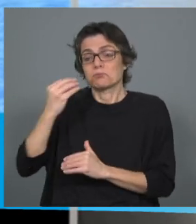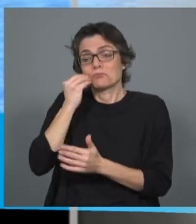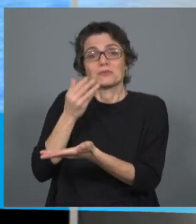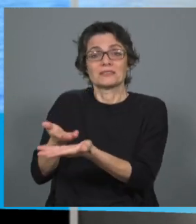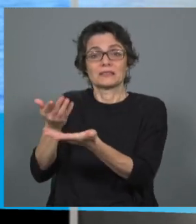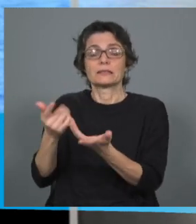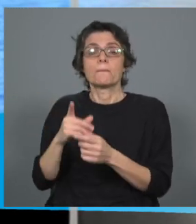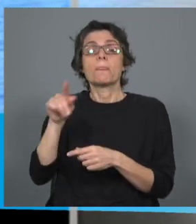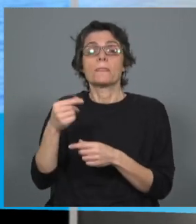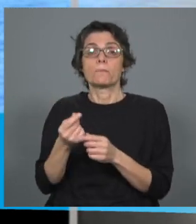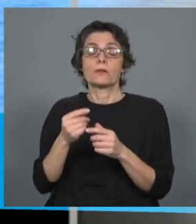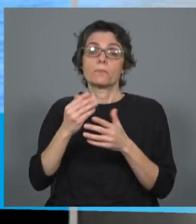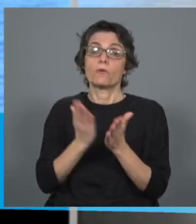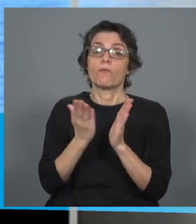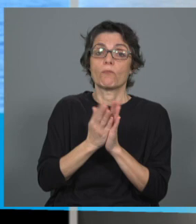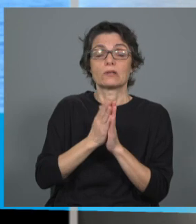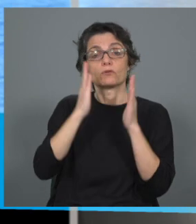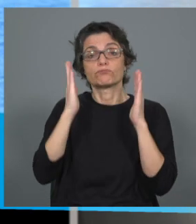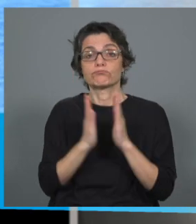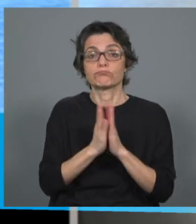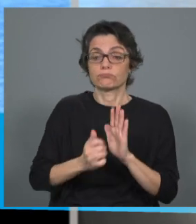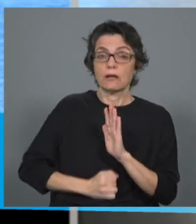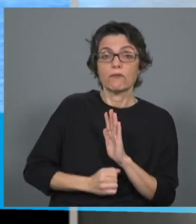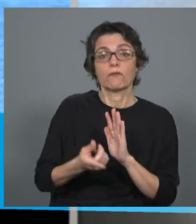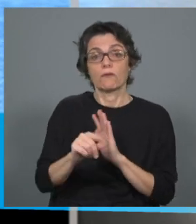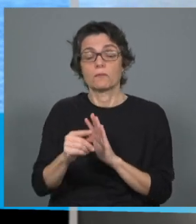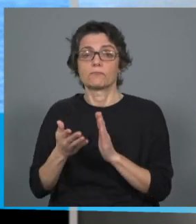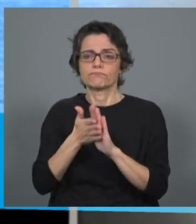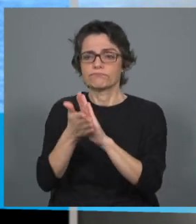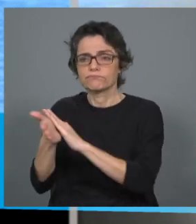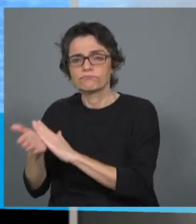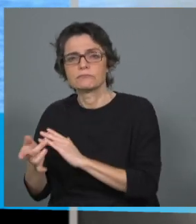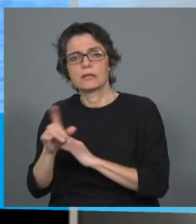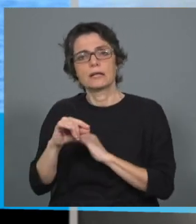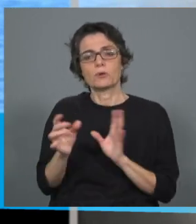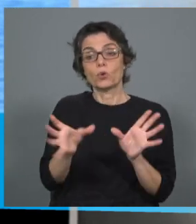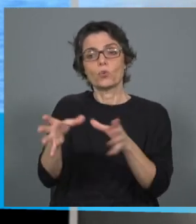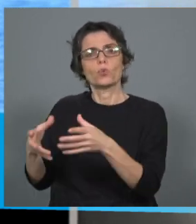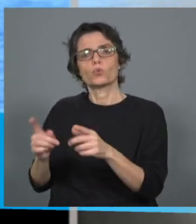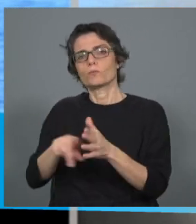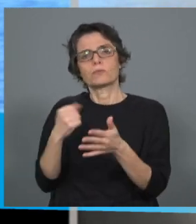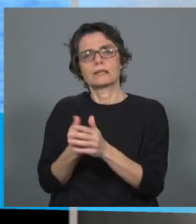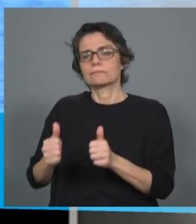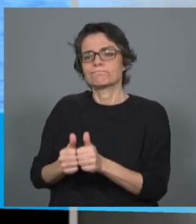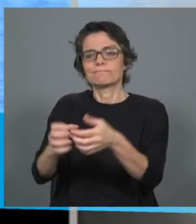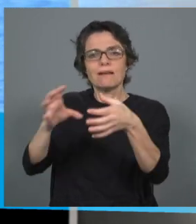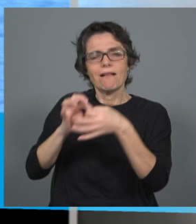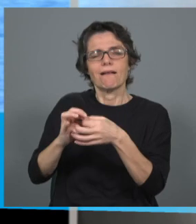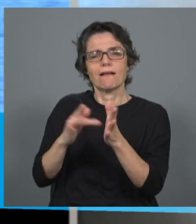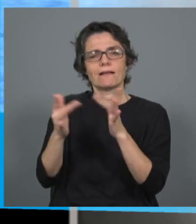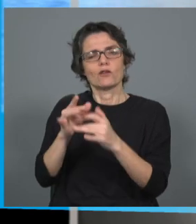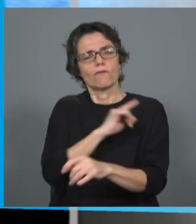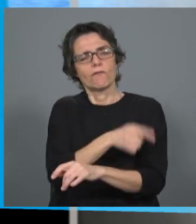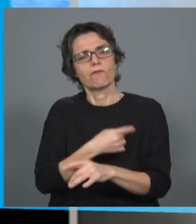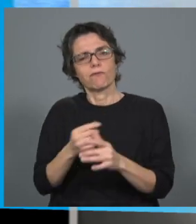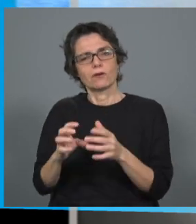vários colégios católicos, vários grupos, vários movimentos que me deixavam não perder totalmente a ligação com Jesus.